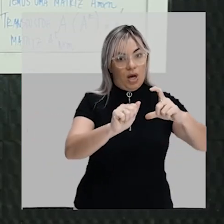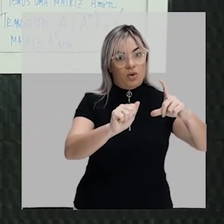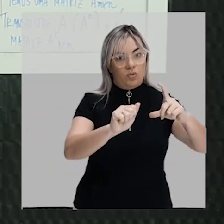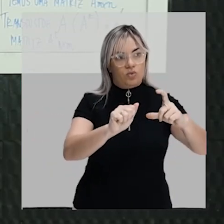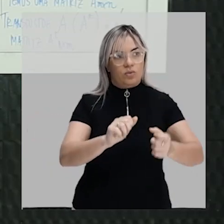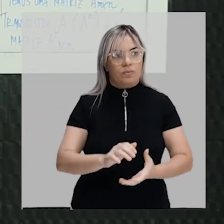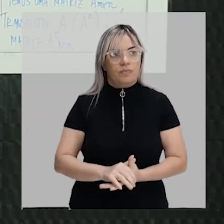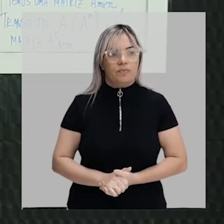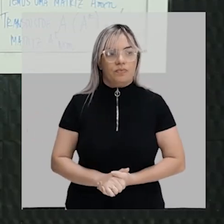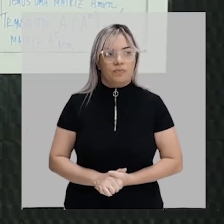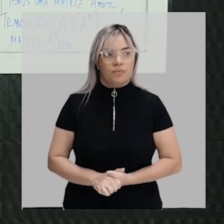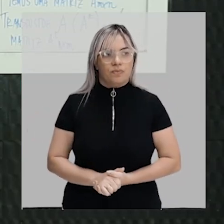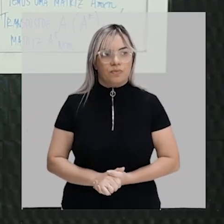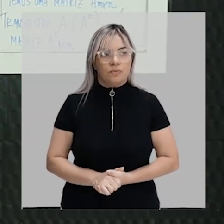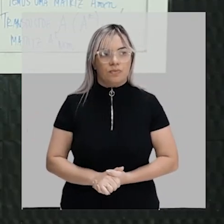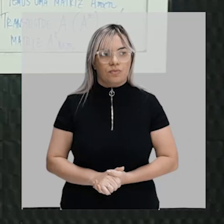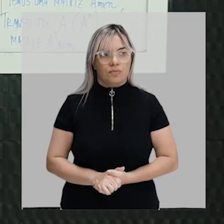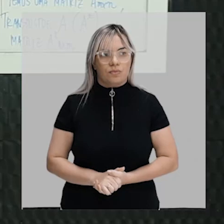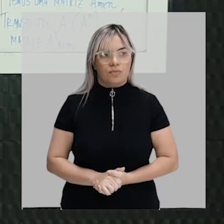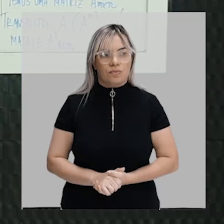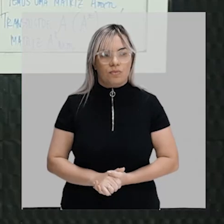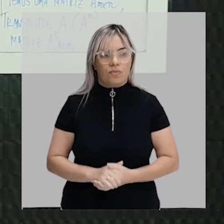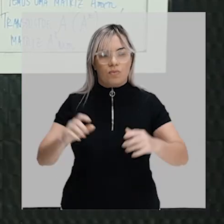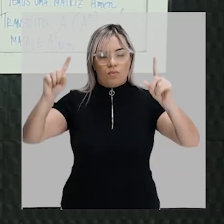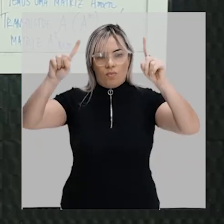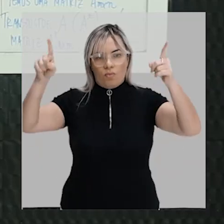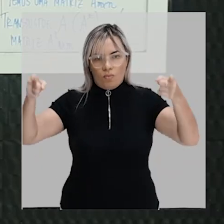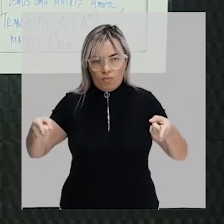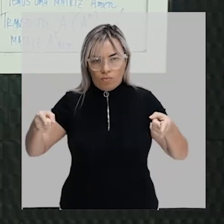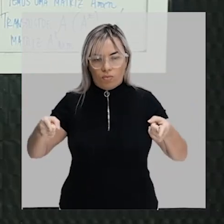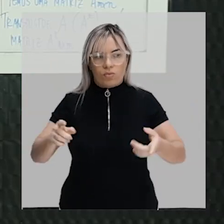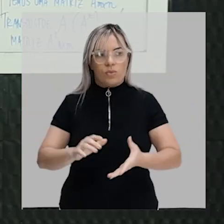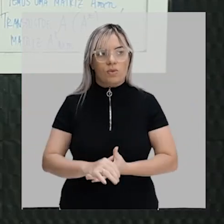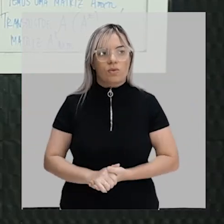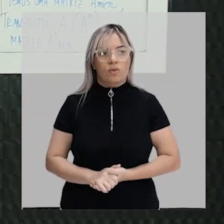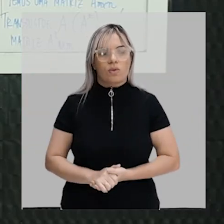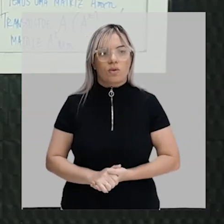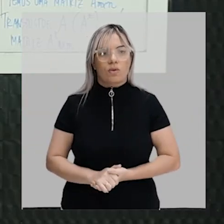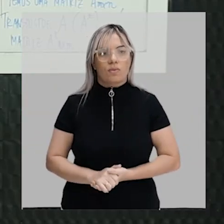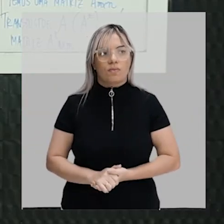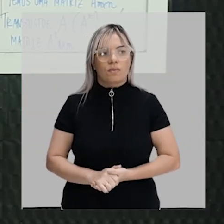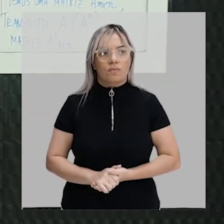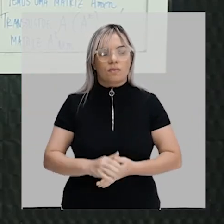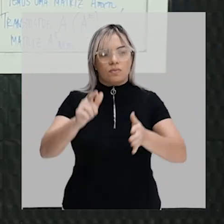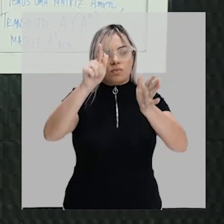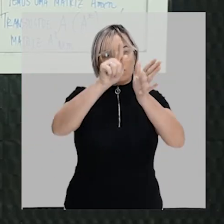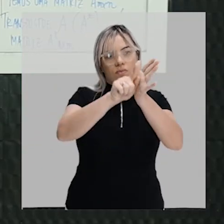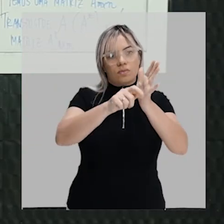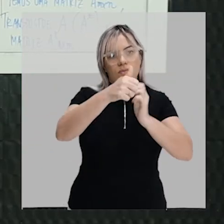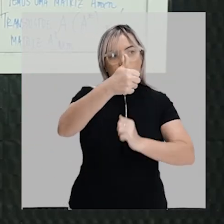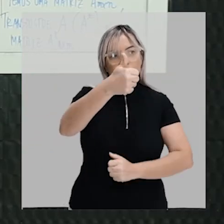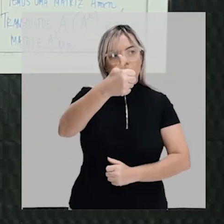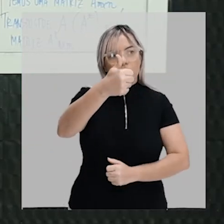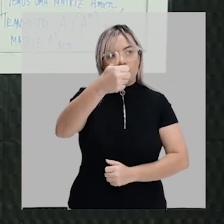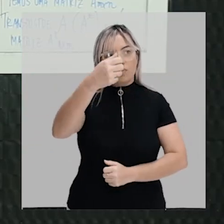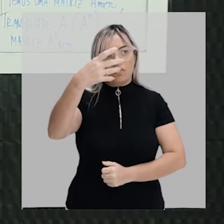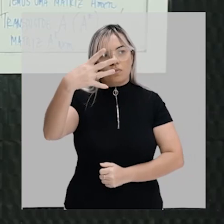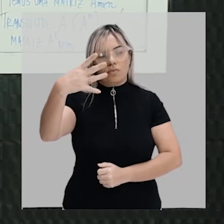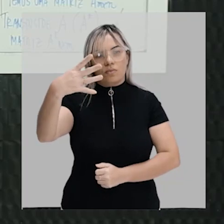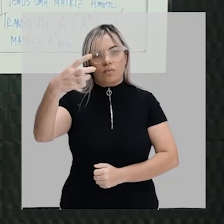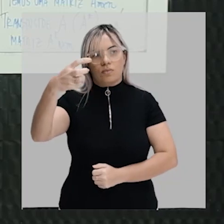essa matriz A Ela é formada por esses elementos aqui menos um quatro três